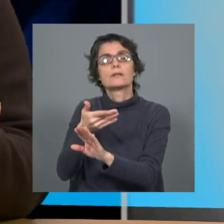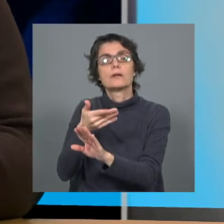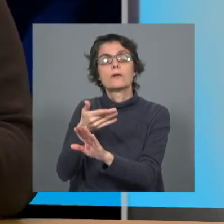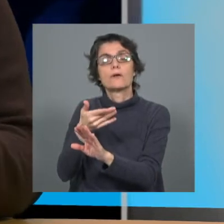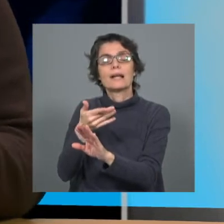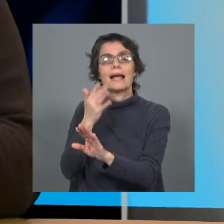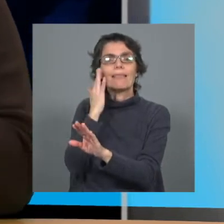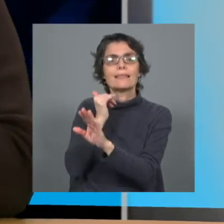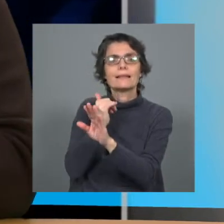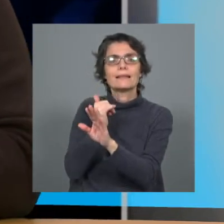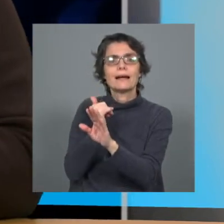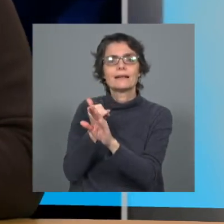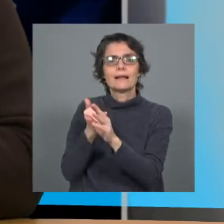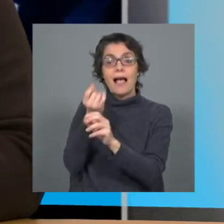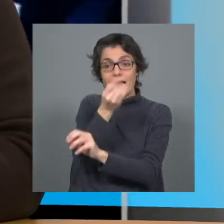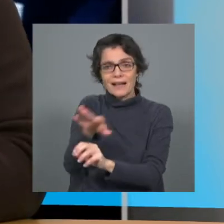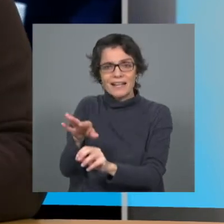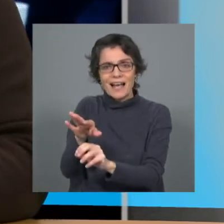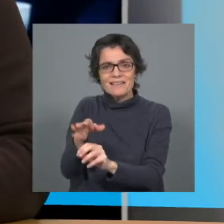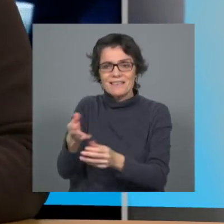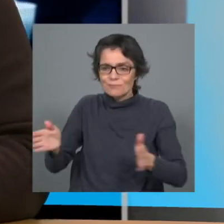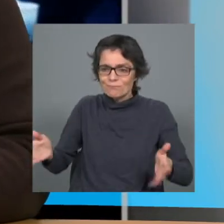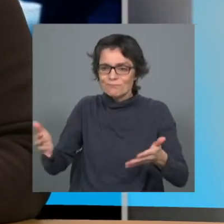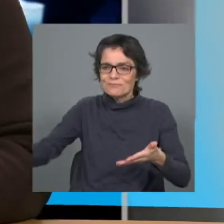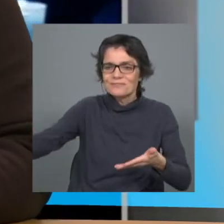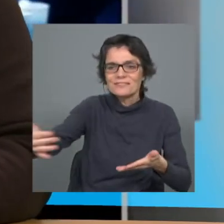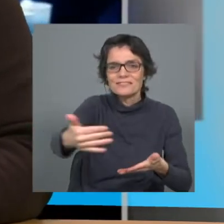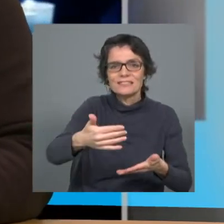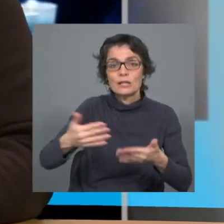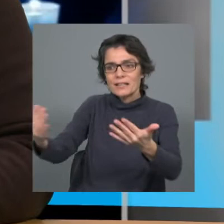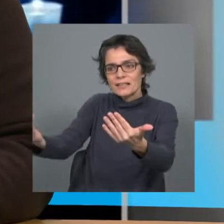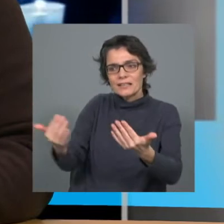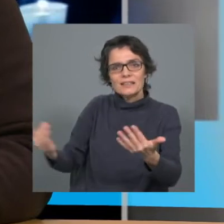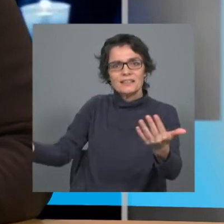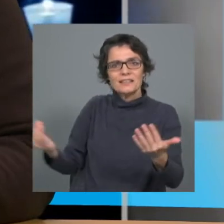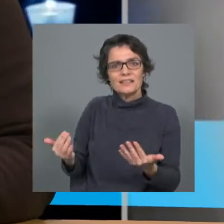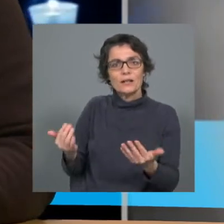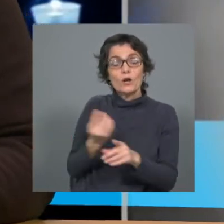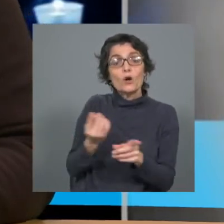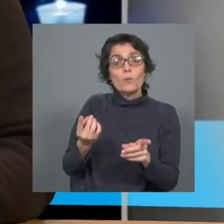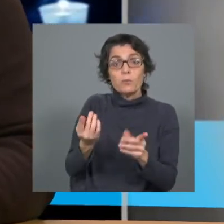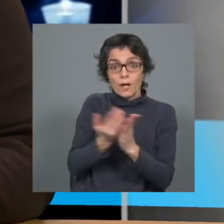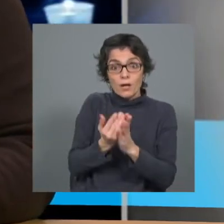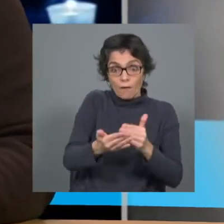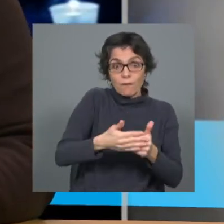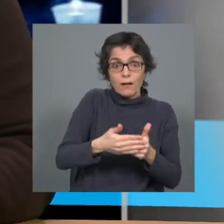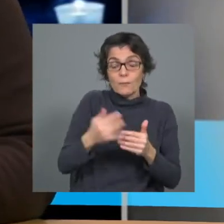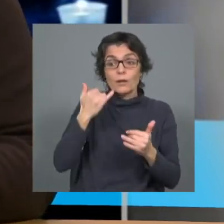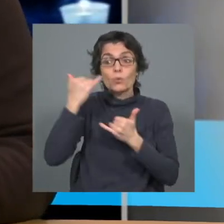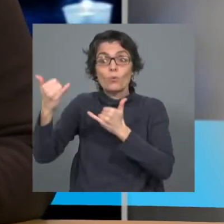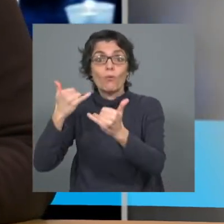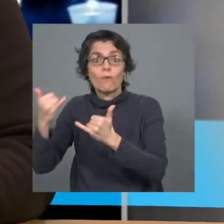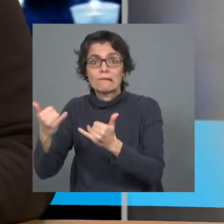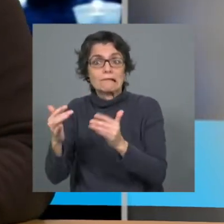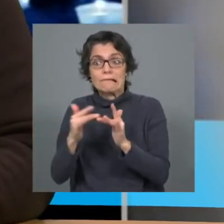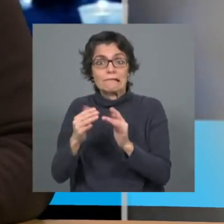perderam, entre aspas, ou seja, aquelas crianças, aqueles alunos que durante este tempo a escola não conseguiu contactar,